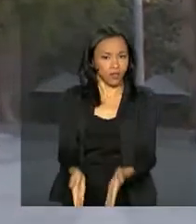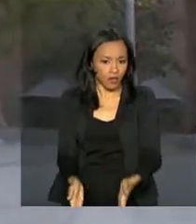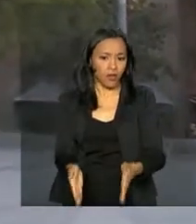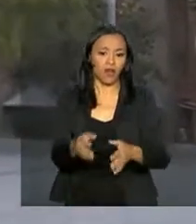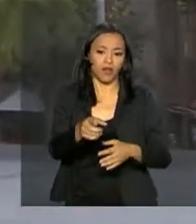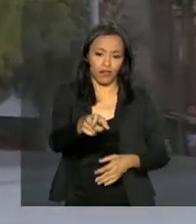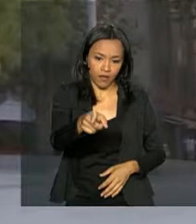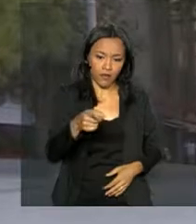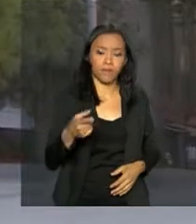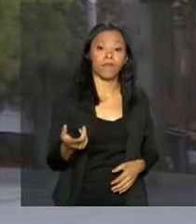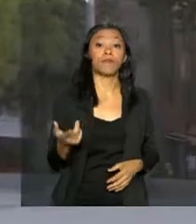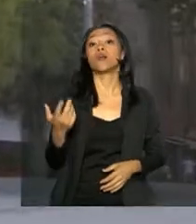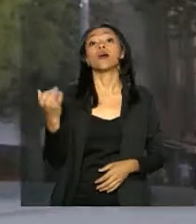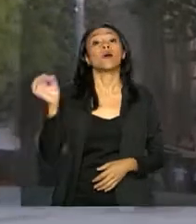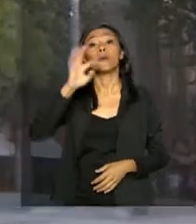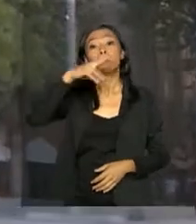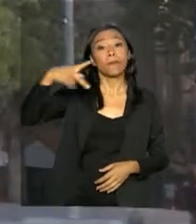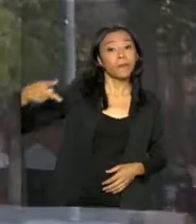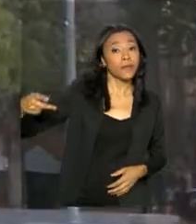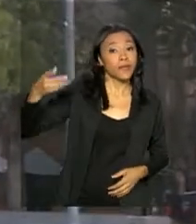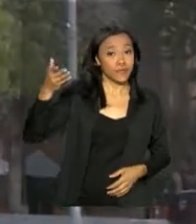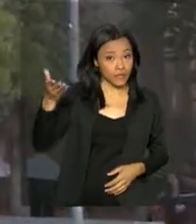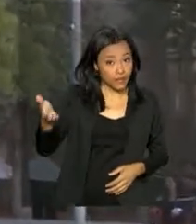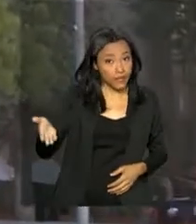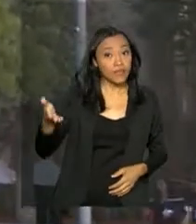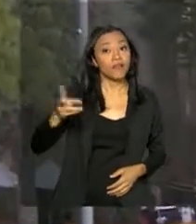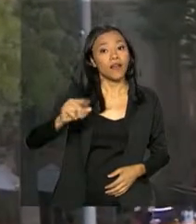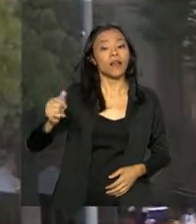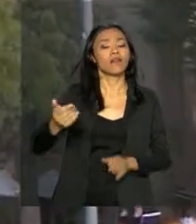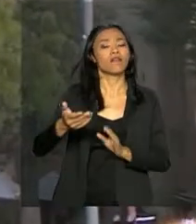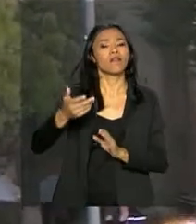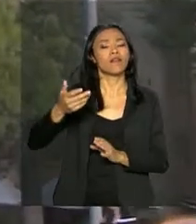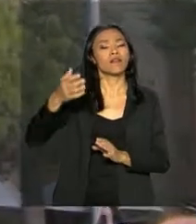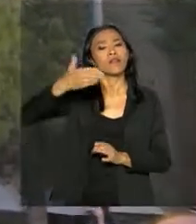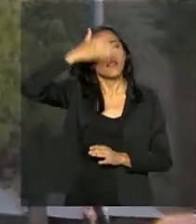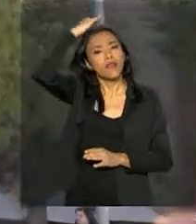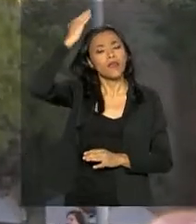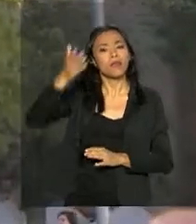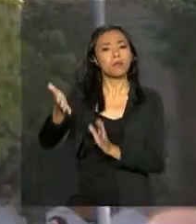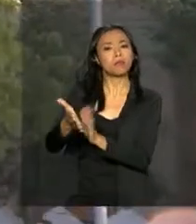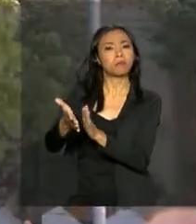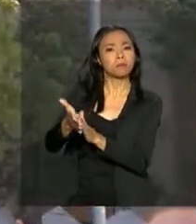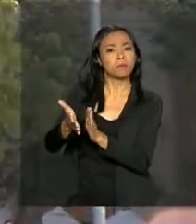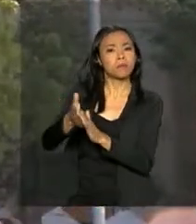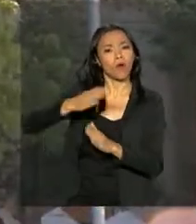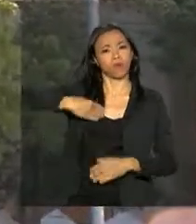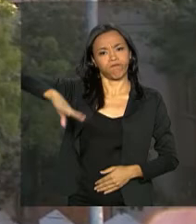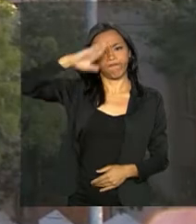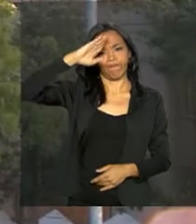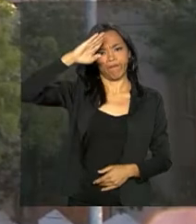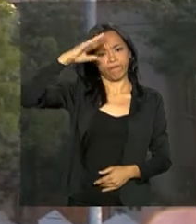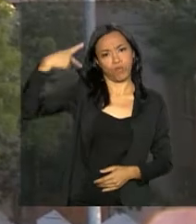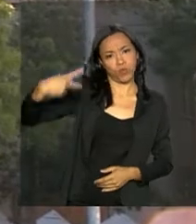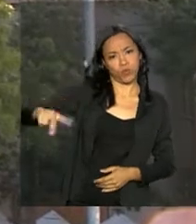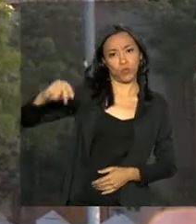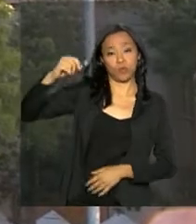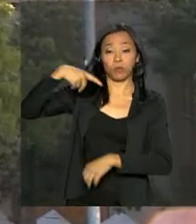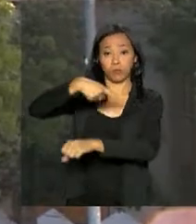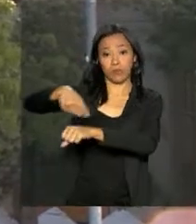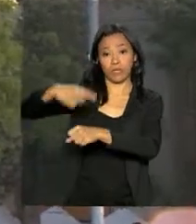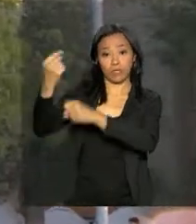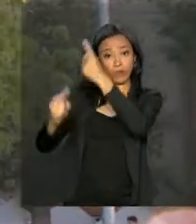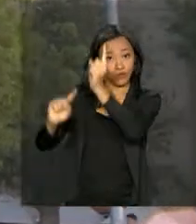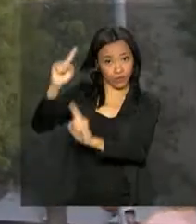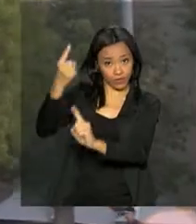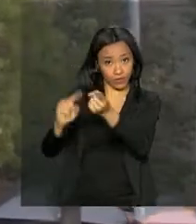fazer a uma homenagem ao general bernardo o riggs um dos heróis da independência do chile